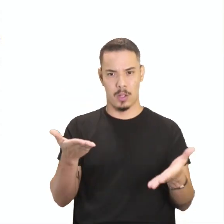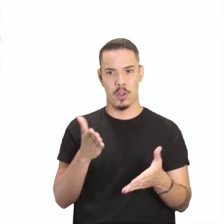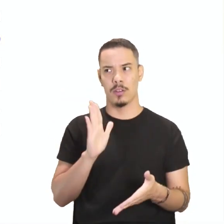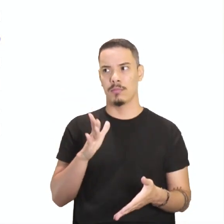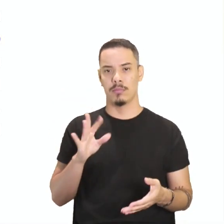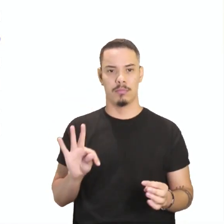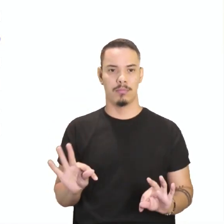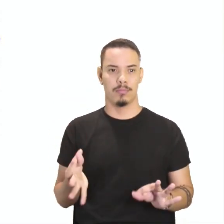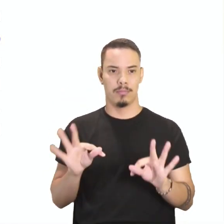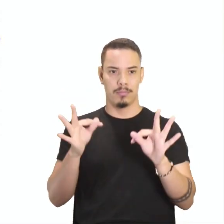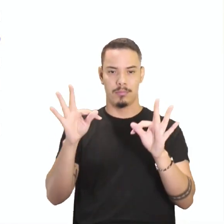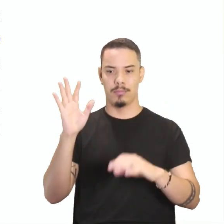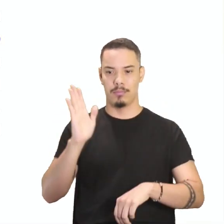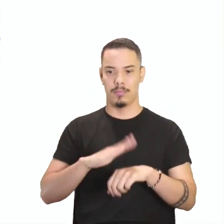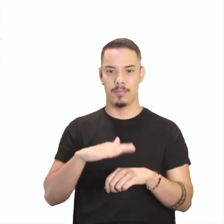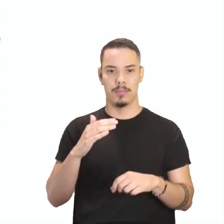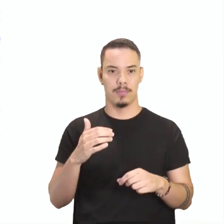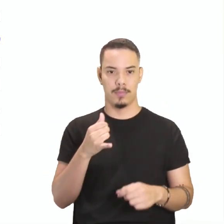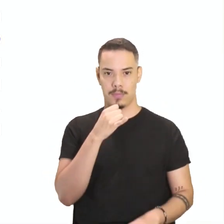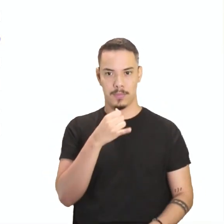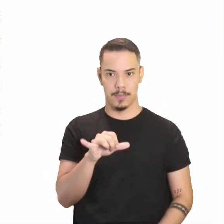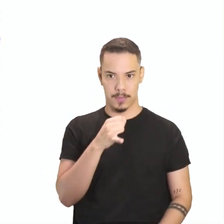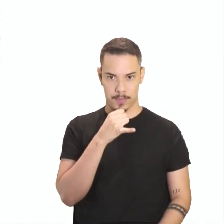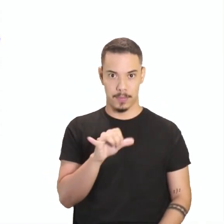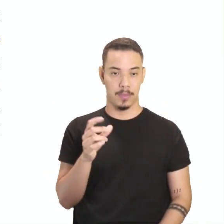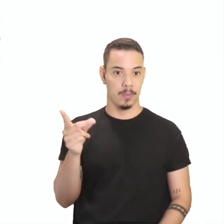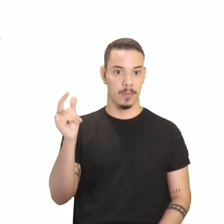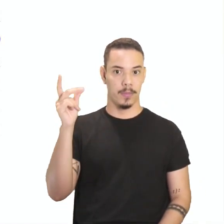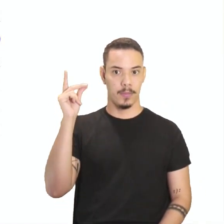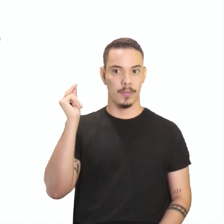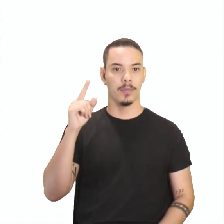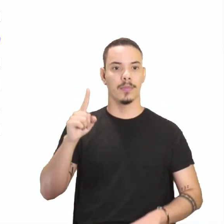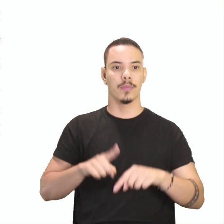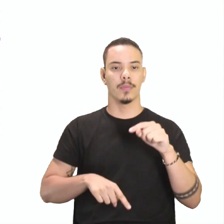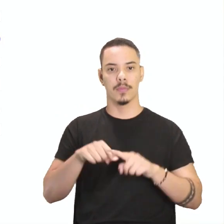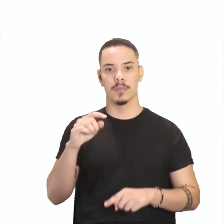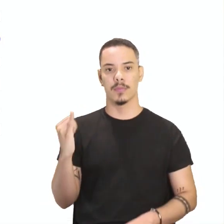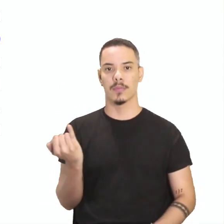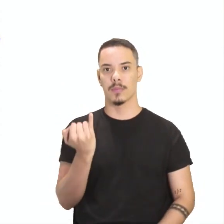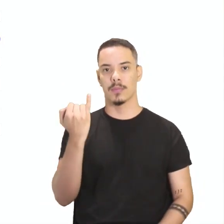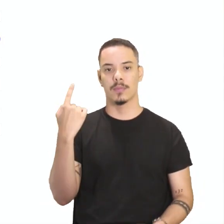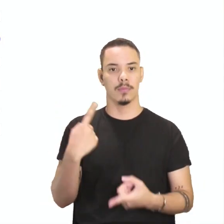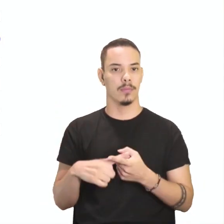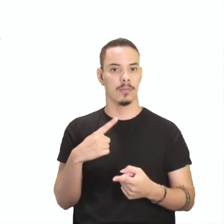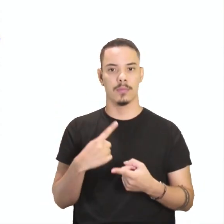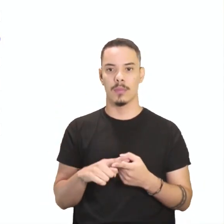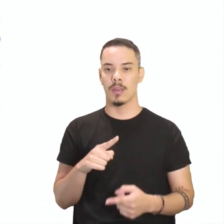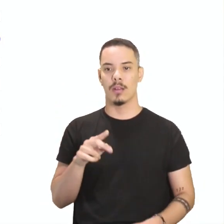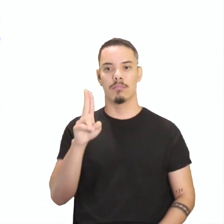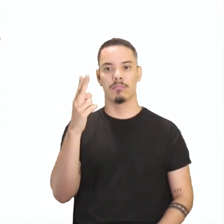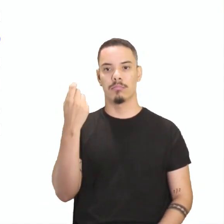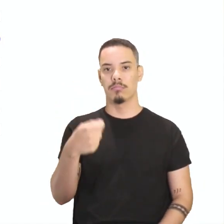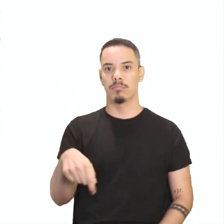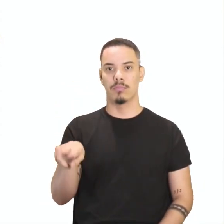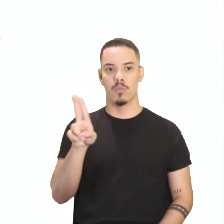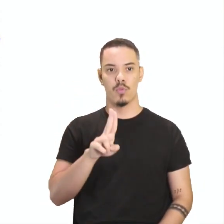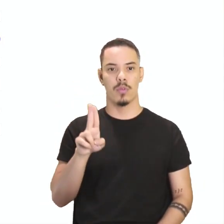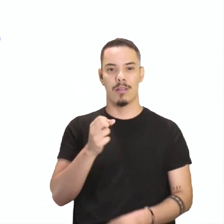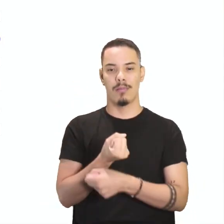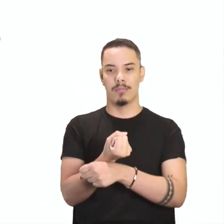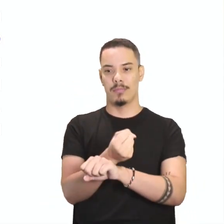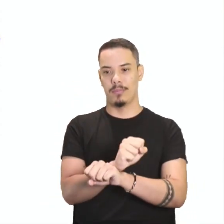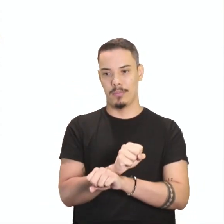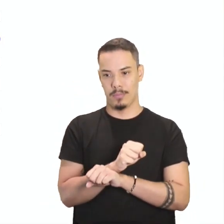mas hoje nós usamos uma máquina elétrica, né? Exato. A ferramenta foi importante, pois dispensava o uso de mão de obra